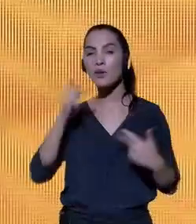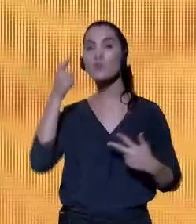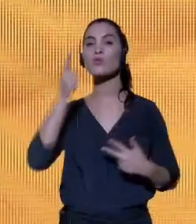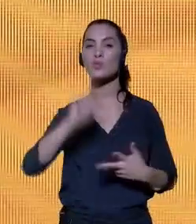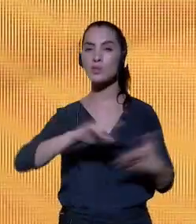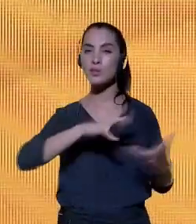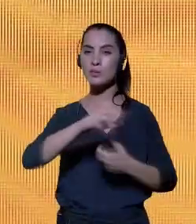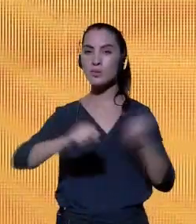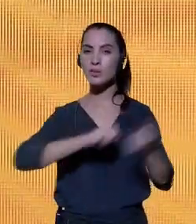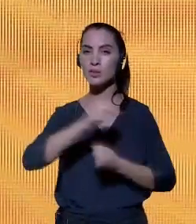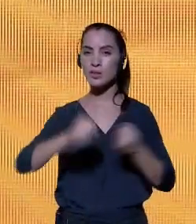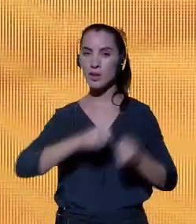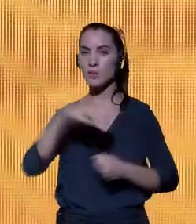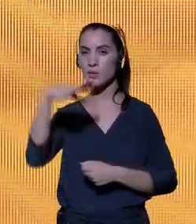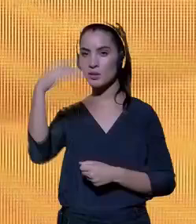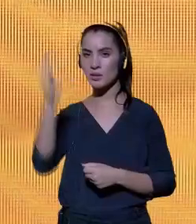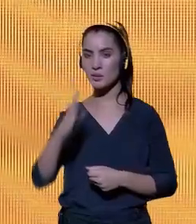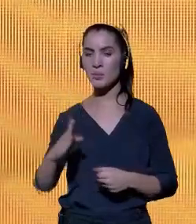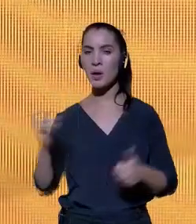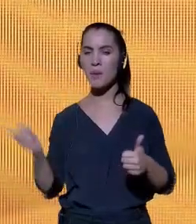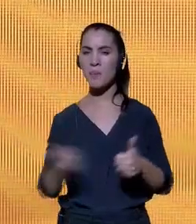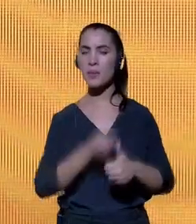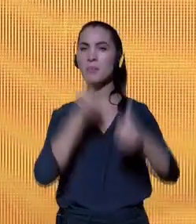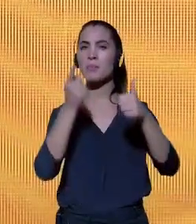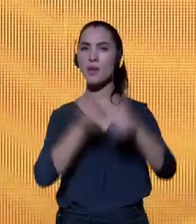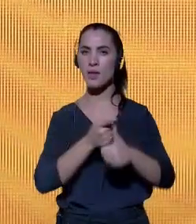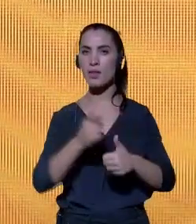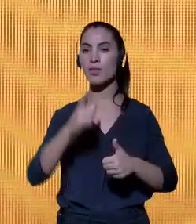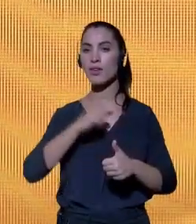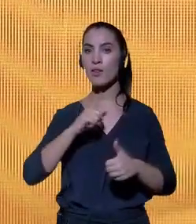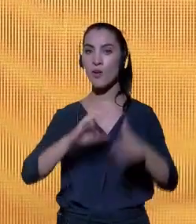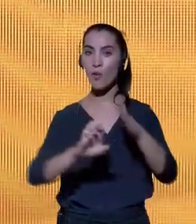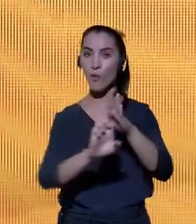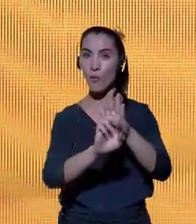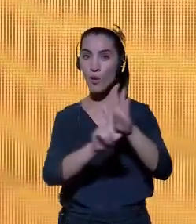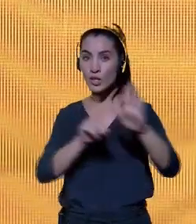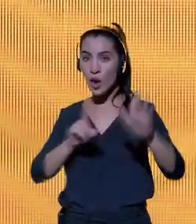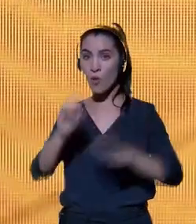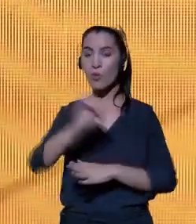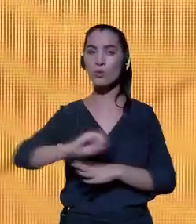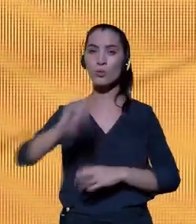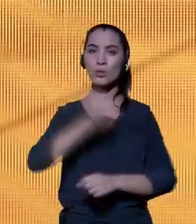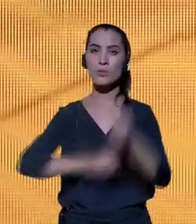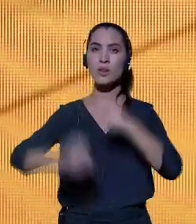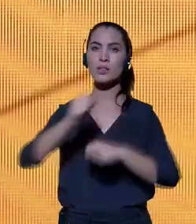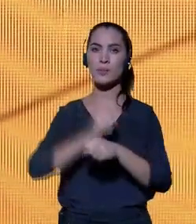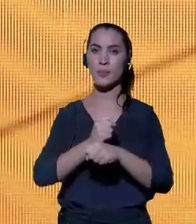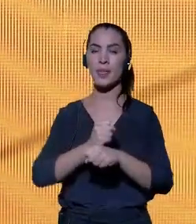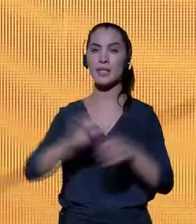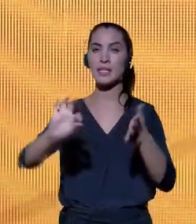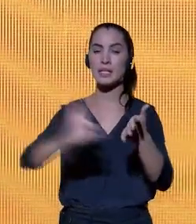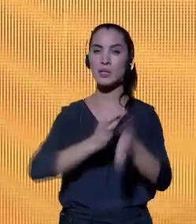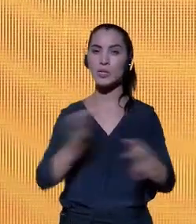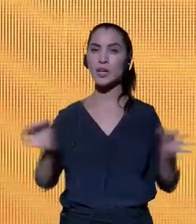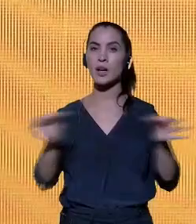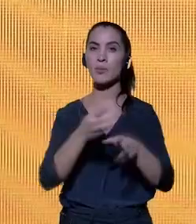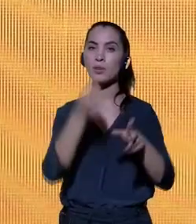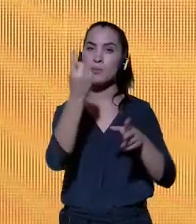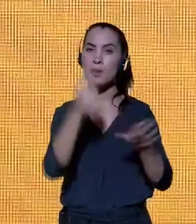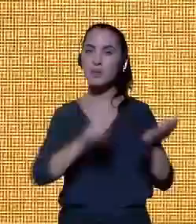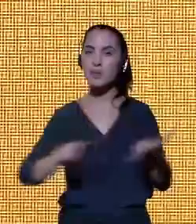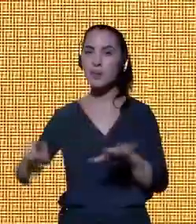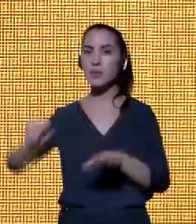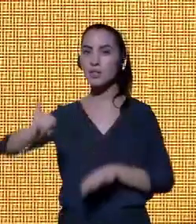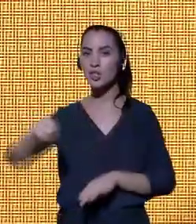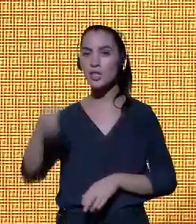edição teve edital lançado em outubro do ano passado. As inscrições foram encerradas na primeira semana de janeiro deste